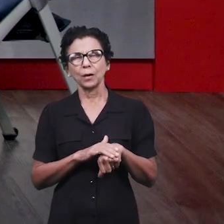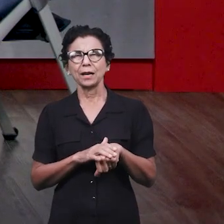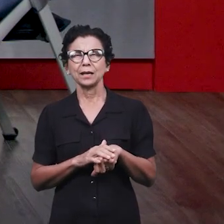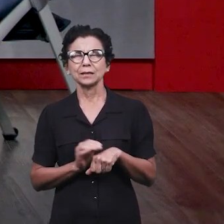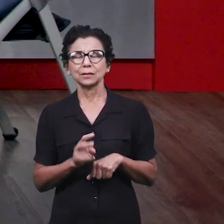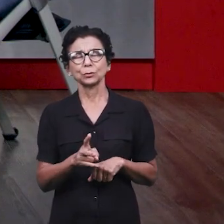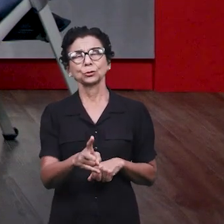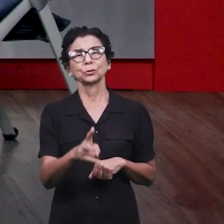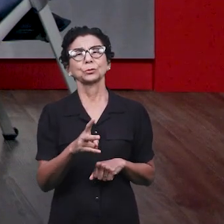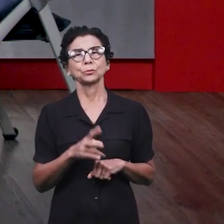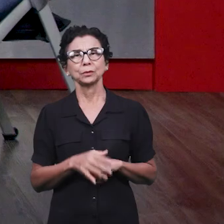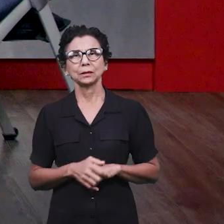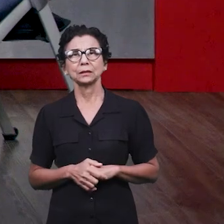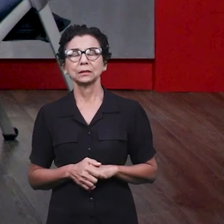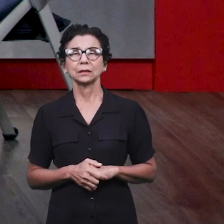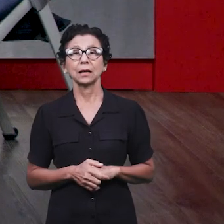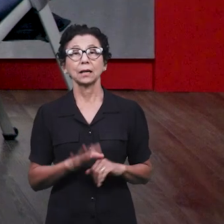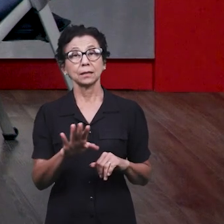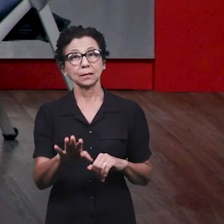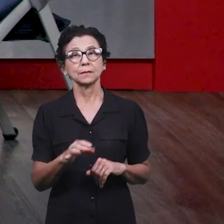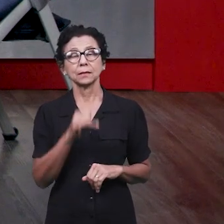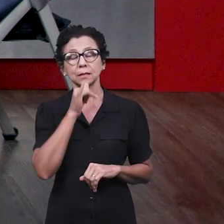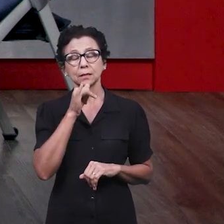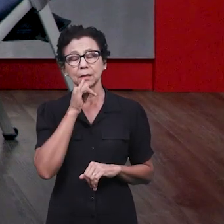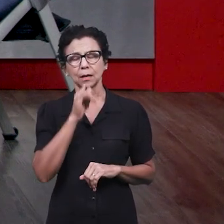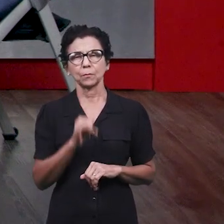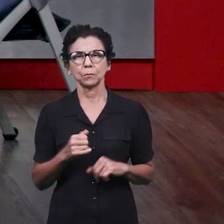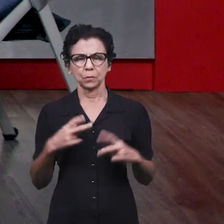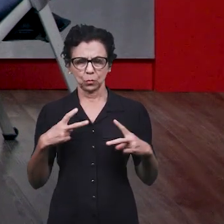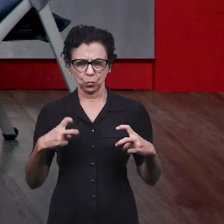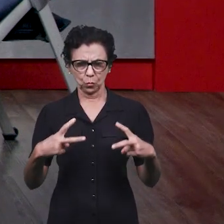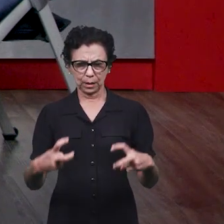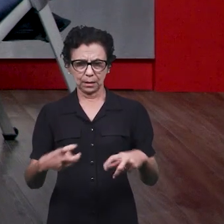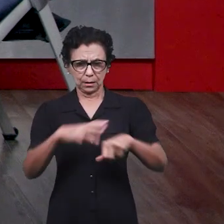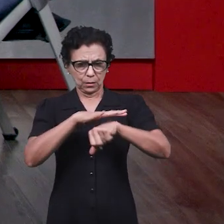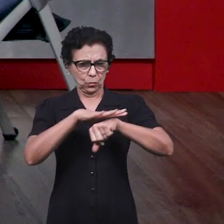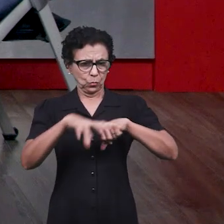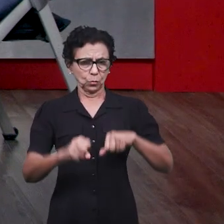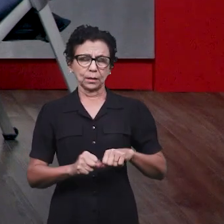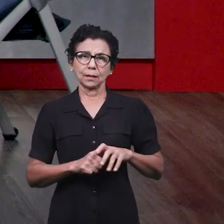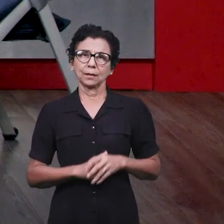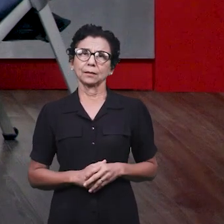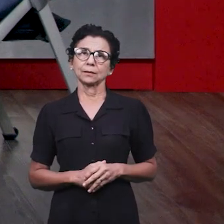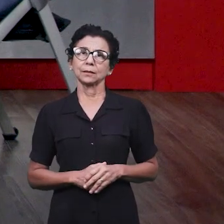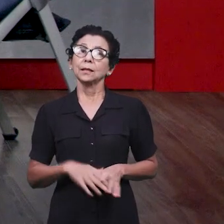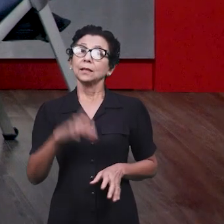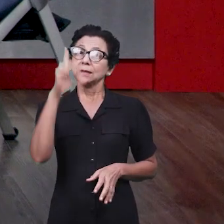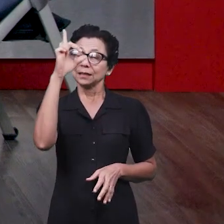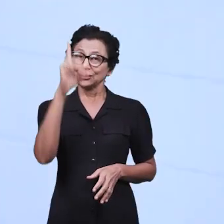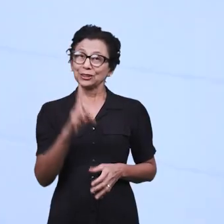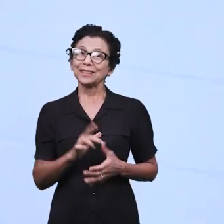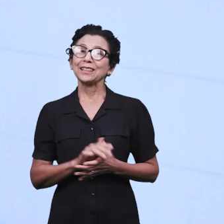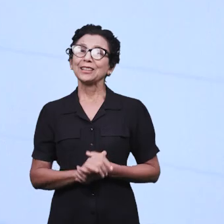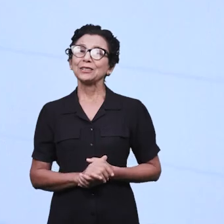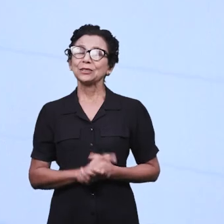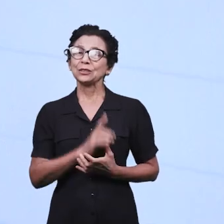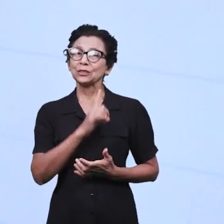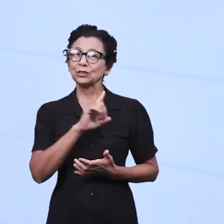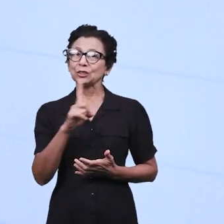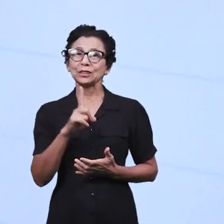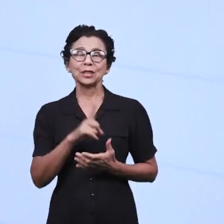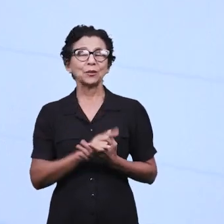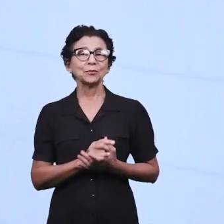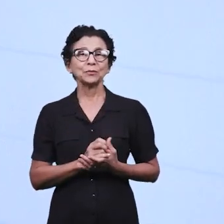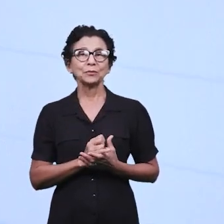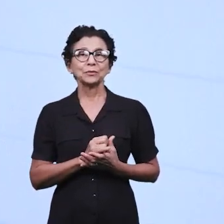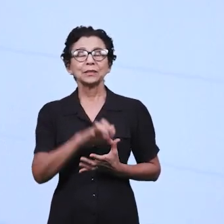teve a neoplasia maligna, que é o câncer, mesmo ela curada, ela tem direito à isenção de imposto de renda. O direito permanece. E um detalhe importante